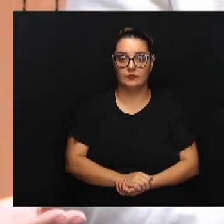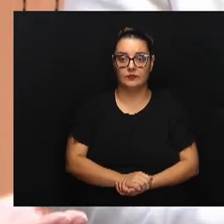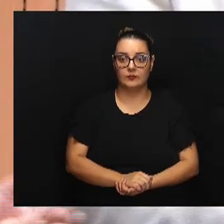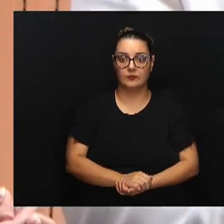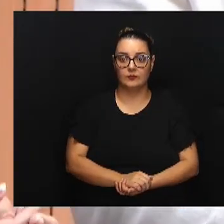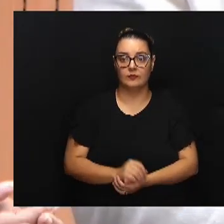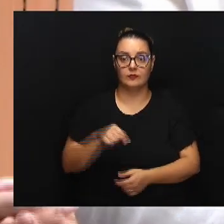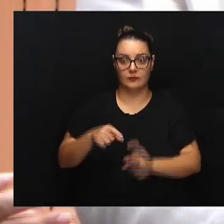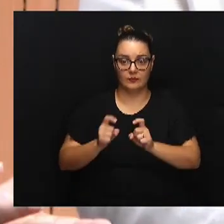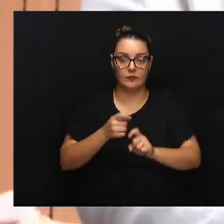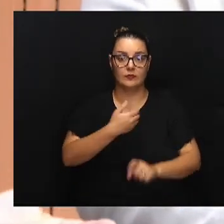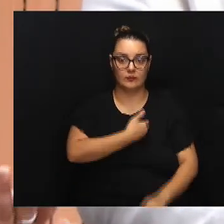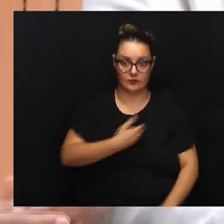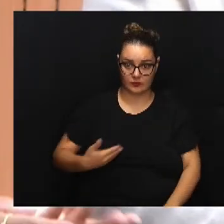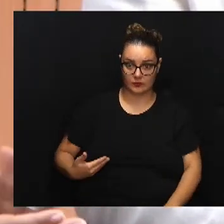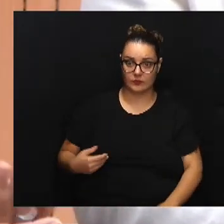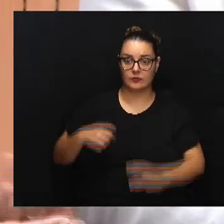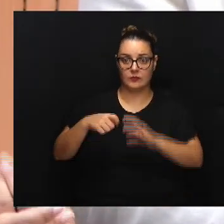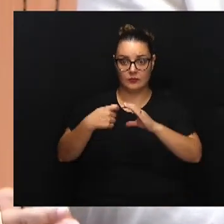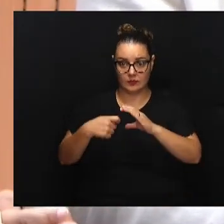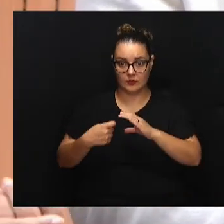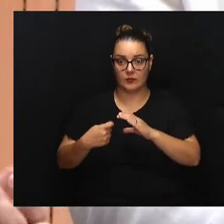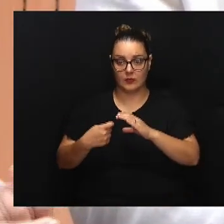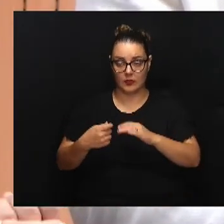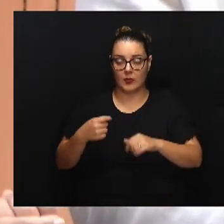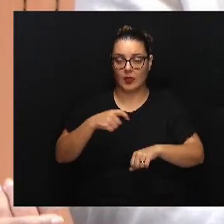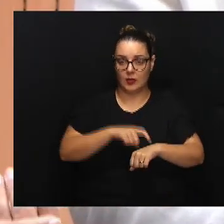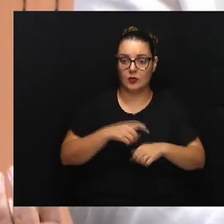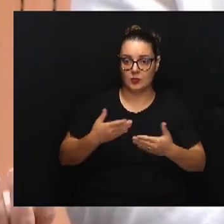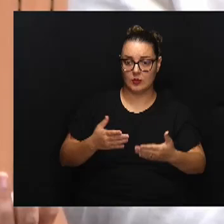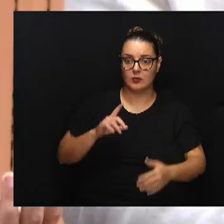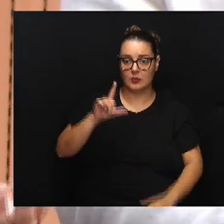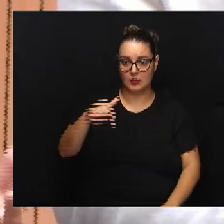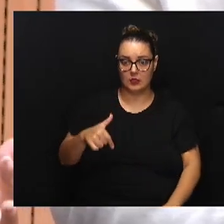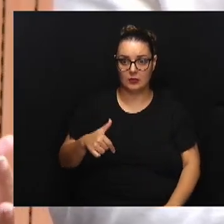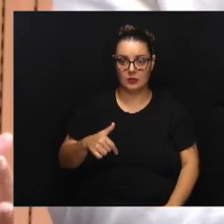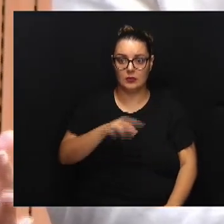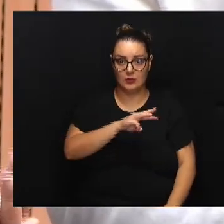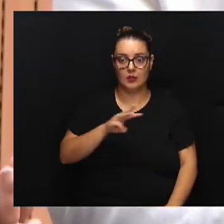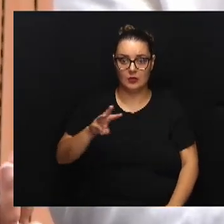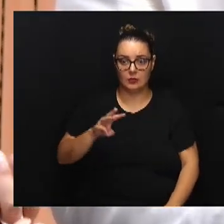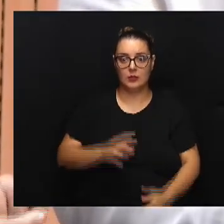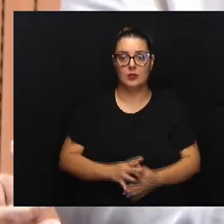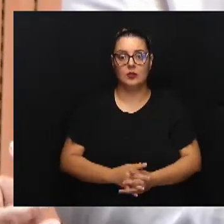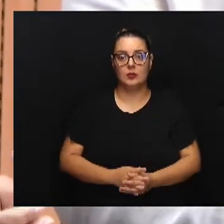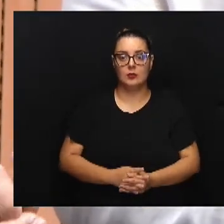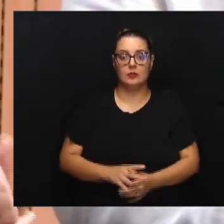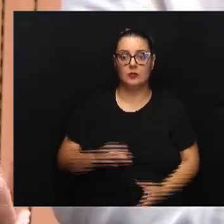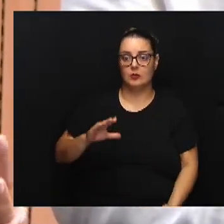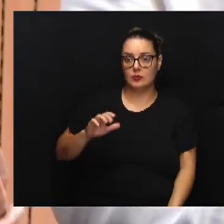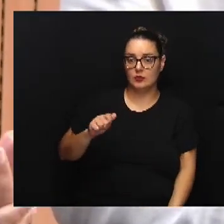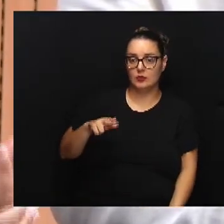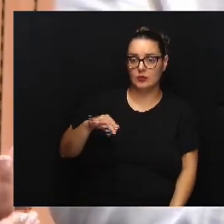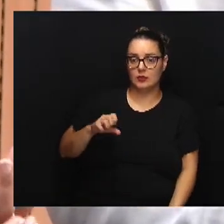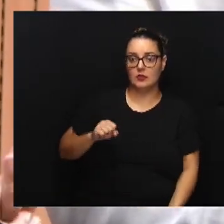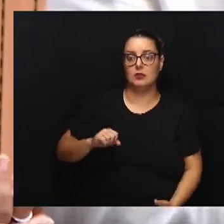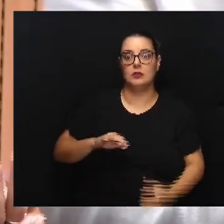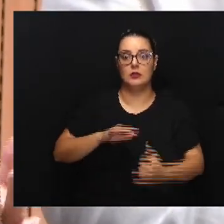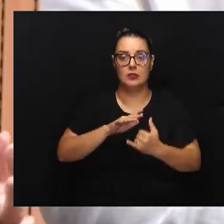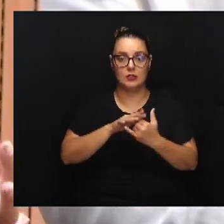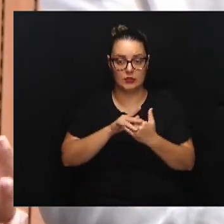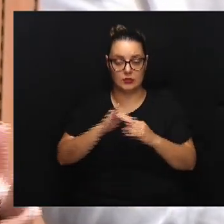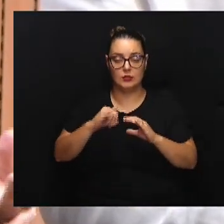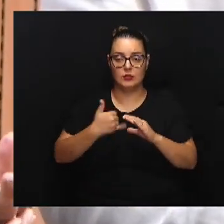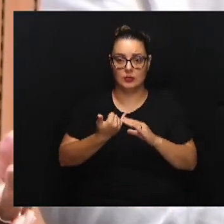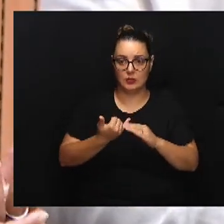essa reunião pública, né, ela está sendo gravada nesse momento, mas logo ela vai para a plataforma, né, para os canais do YouTube. E aí, quem